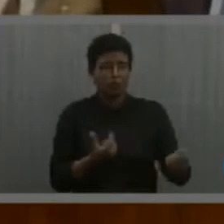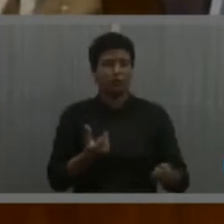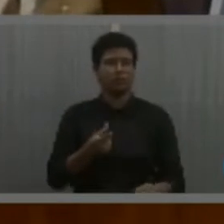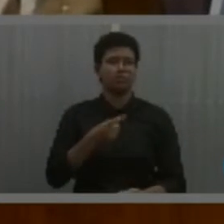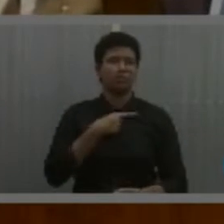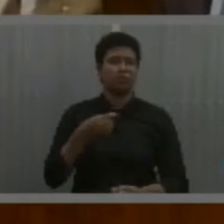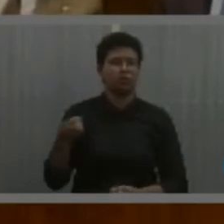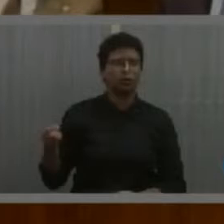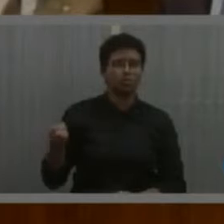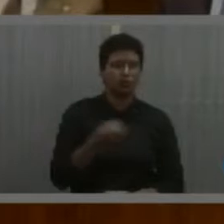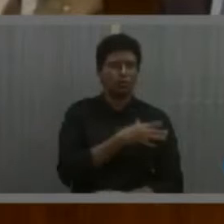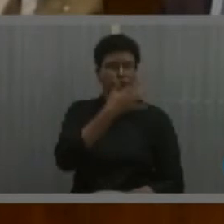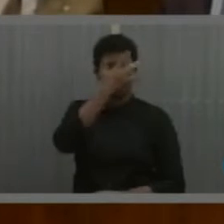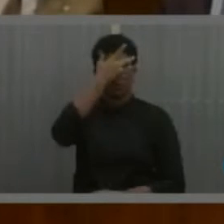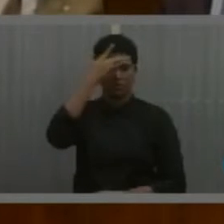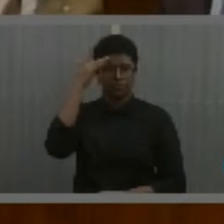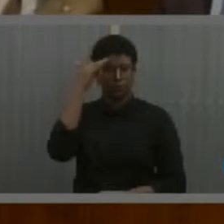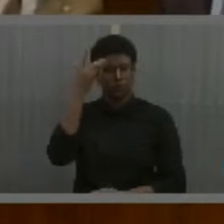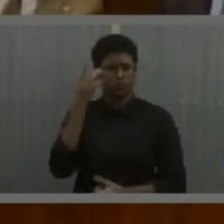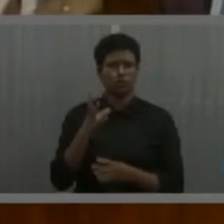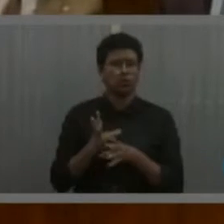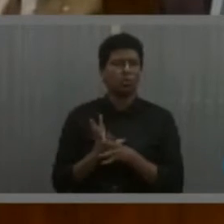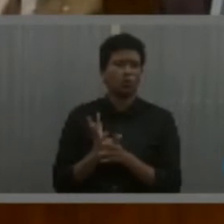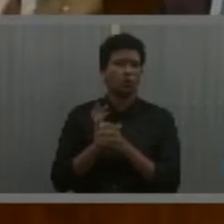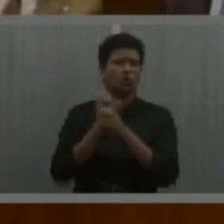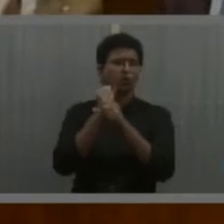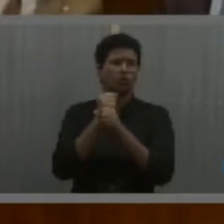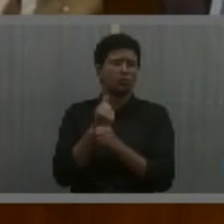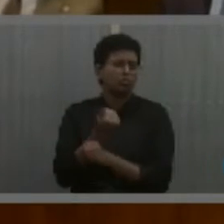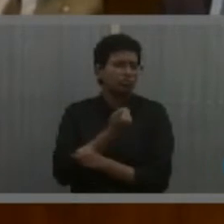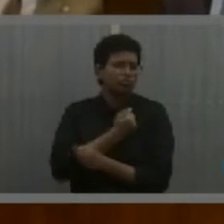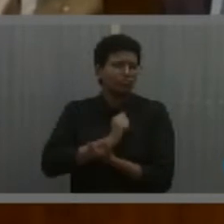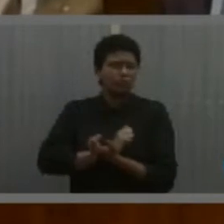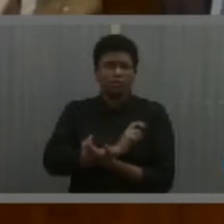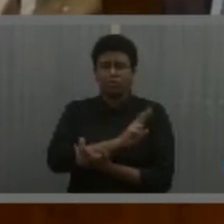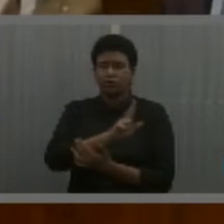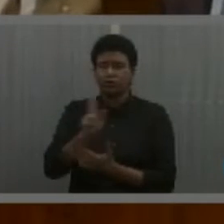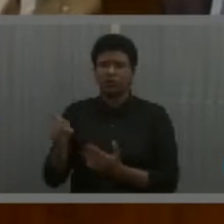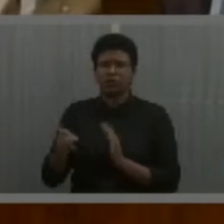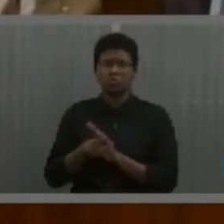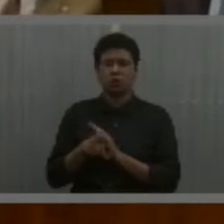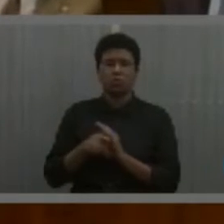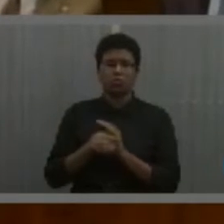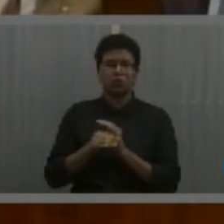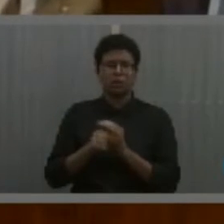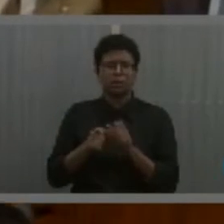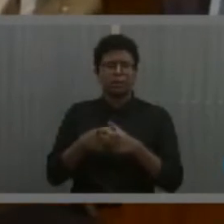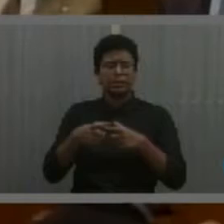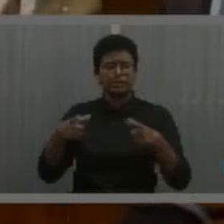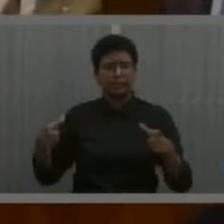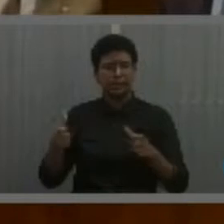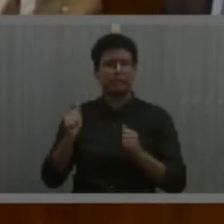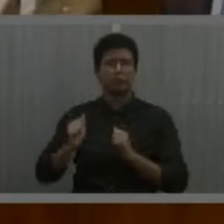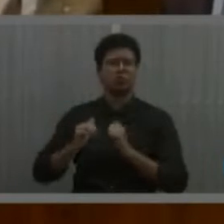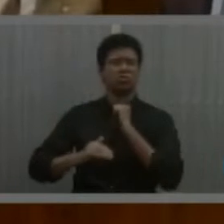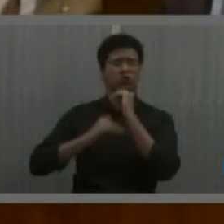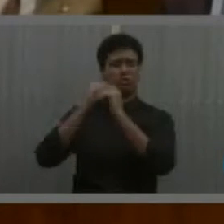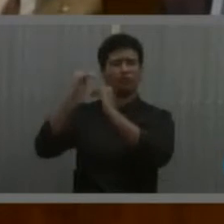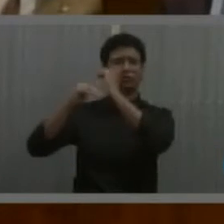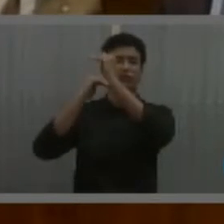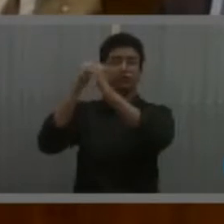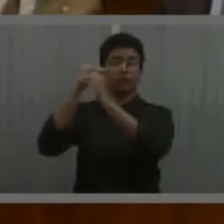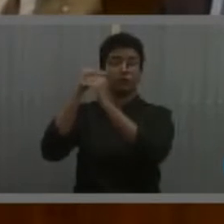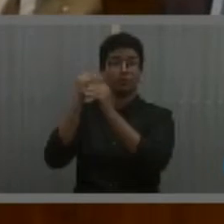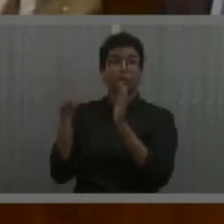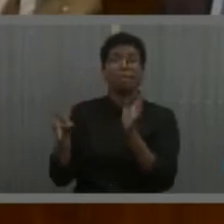de novos parceiros econômicos e inúmeras oportunidades de progresso e desenvolvimento. Dentro